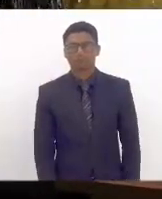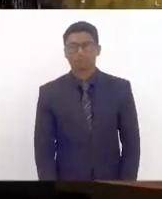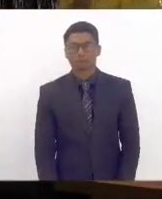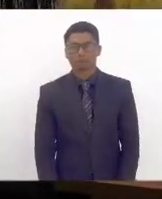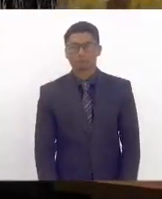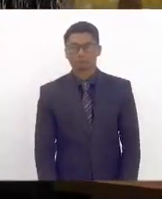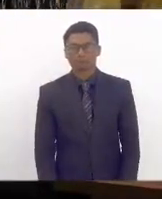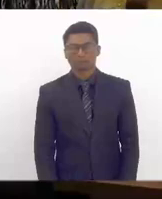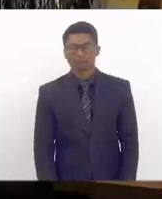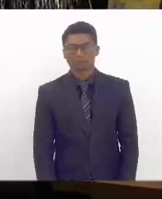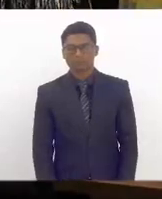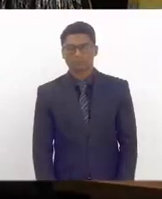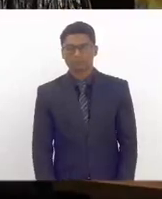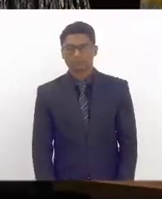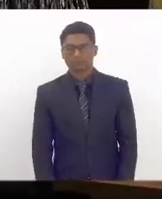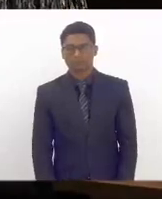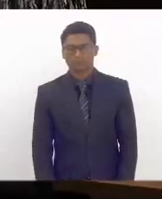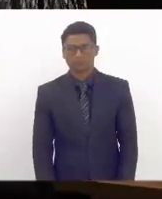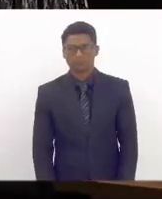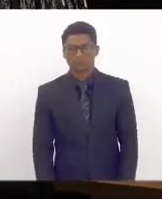e geralmente